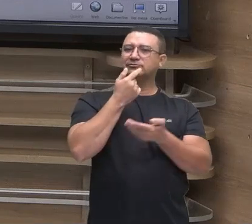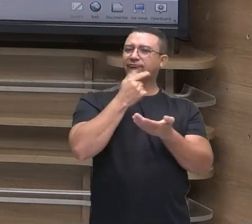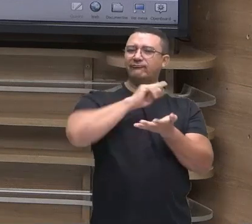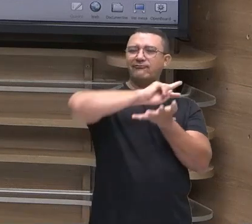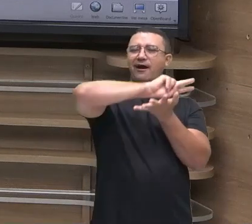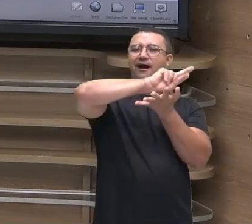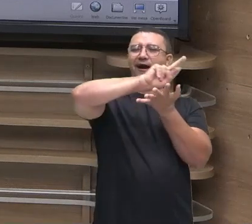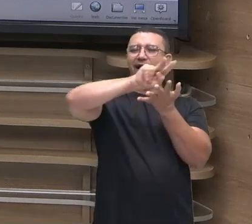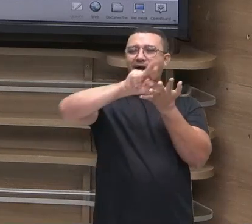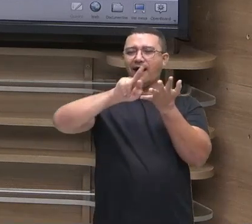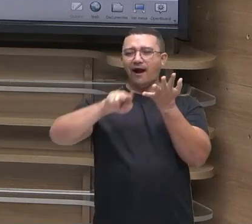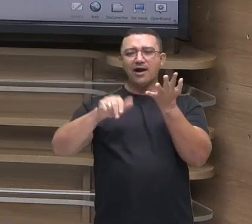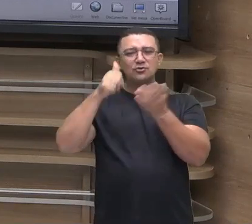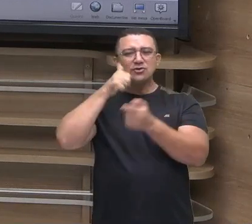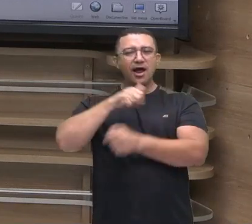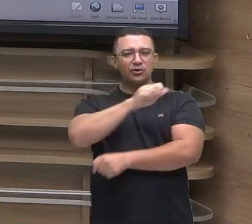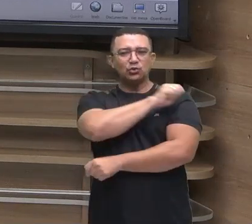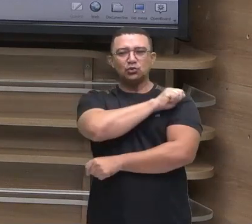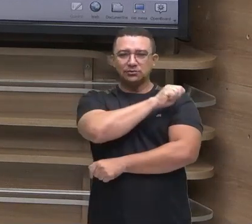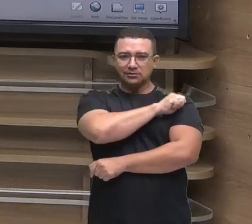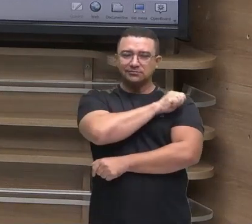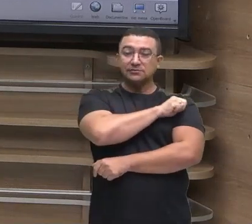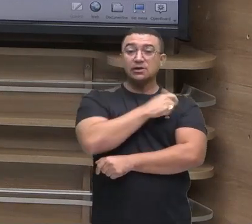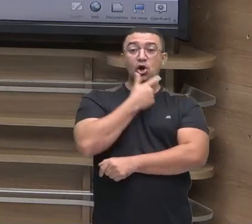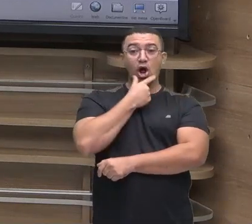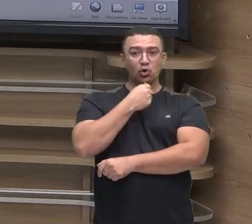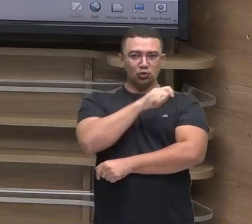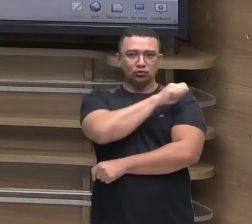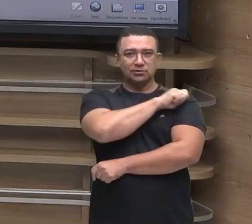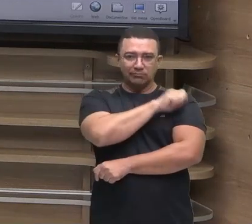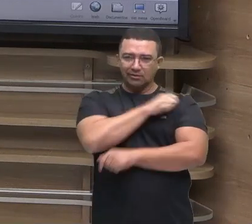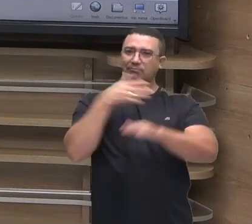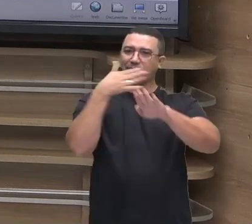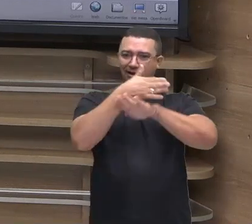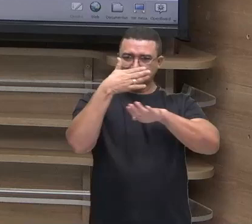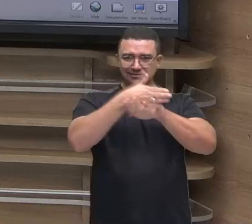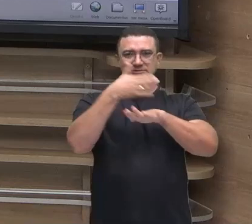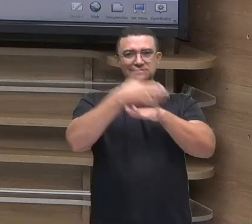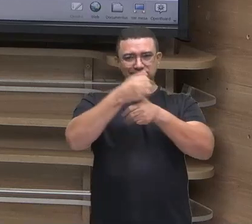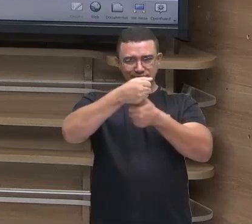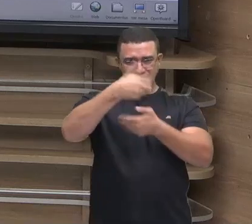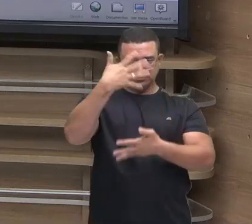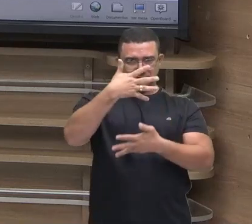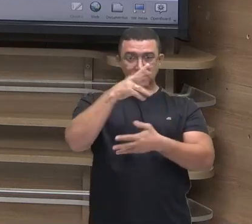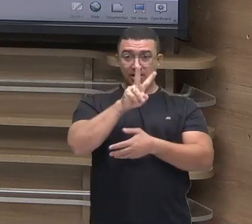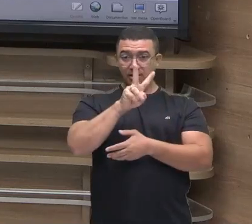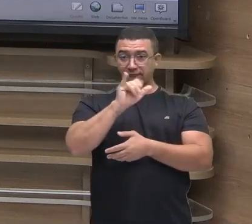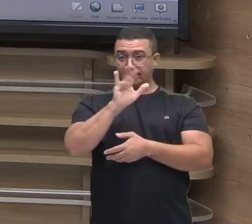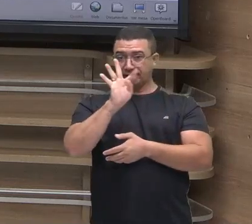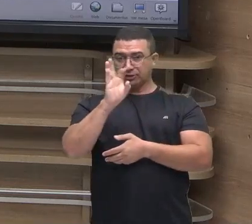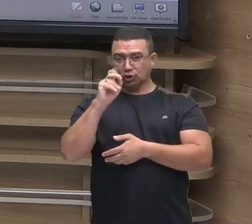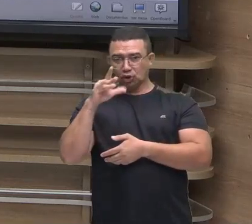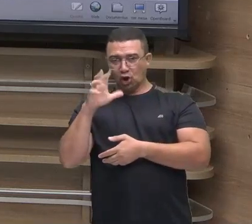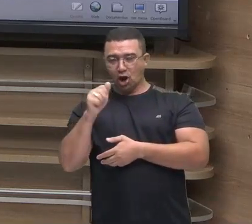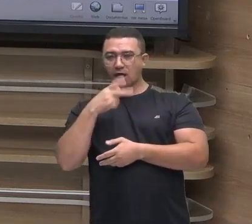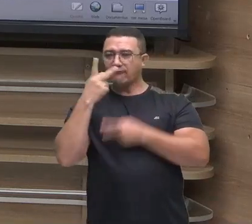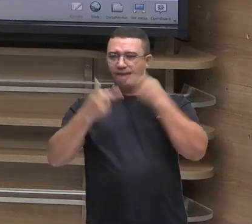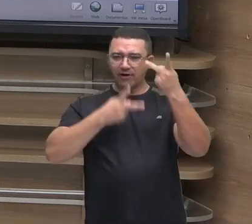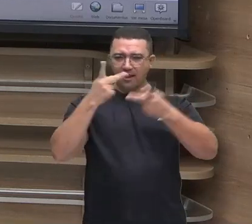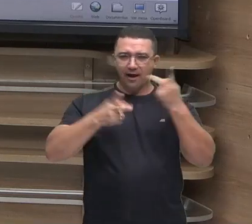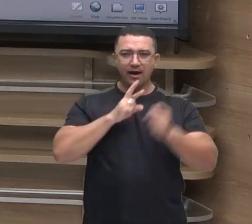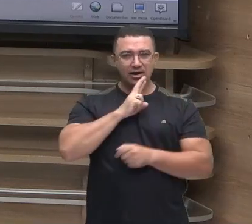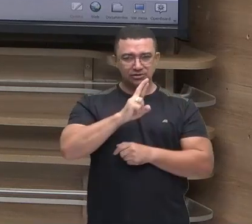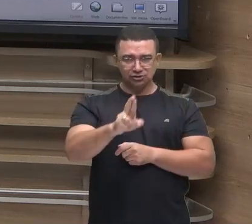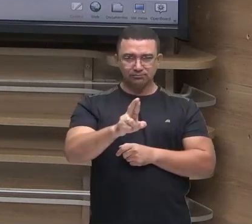centenas de queridas alunas e queridos alunos que participem. Vitória Lima está afirmando que a